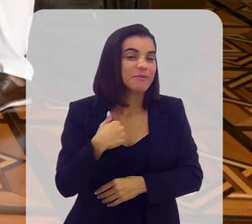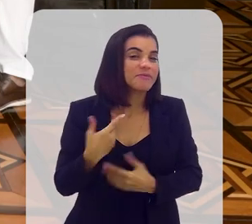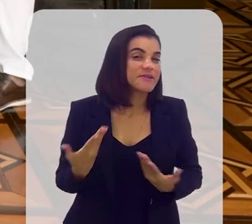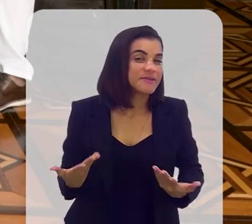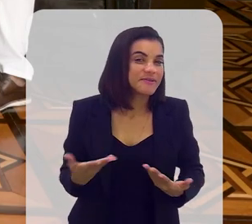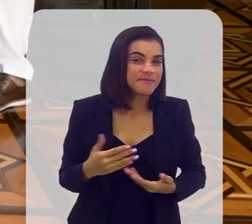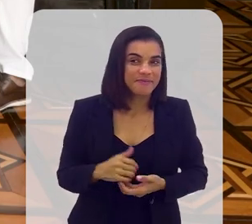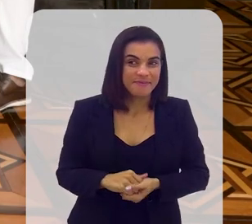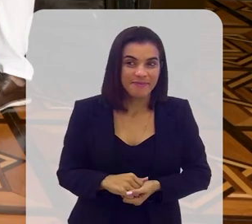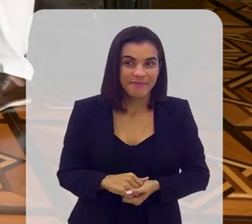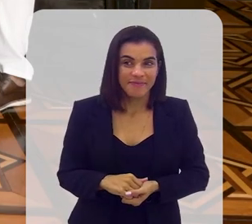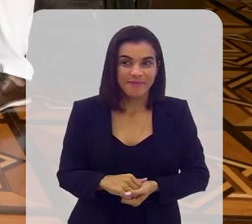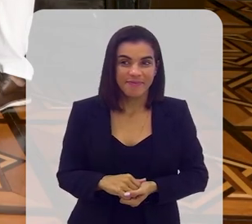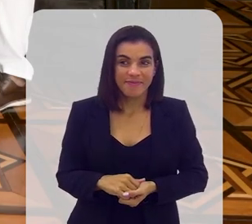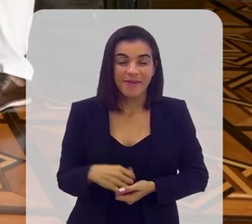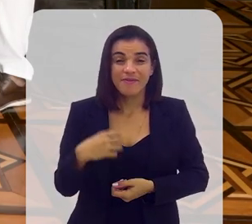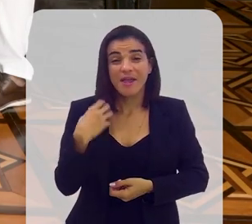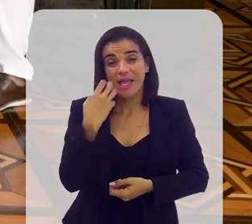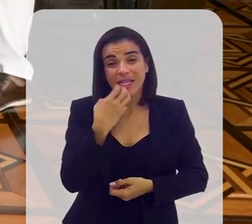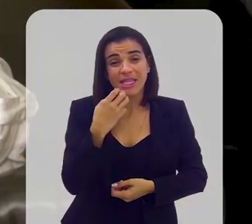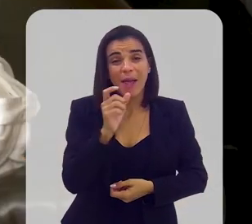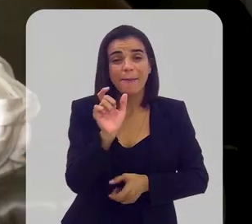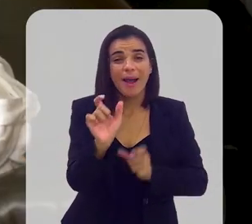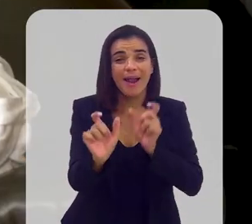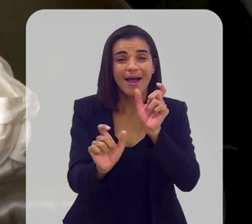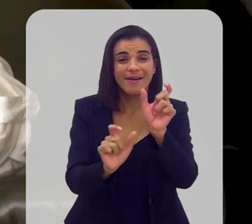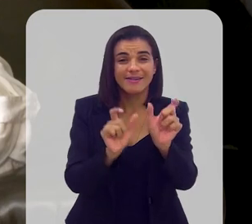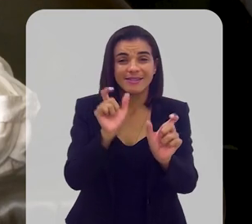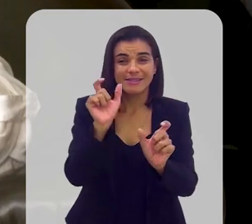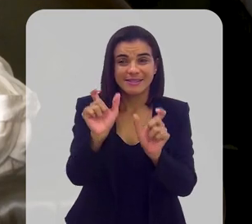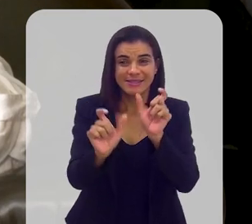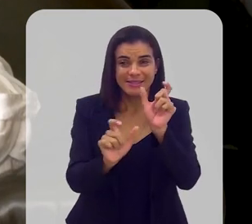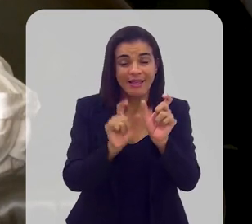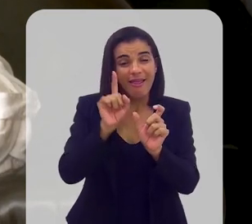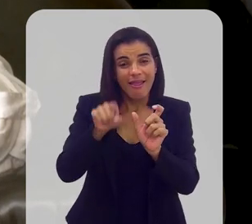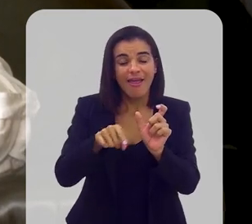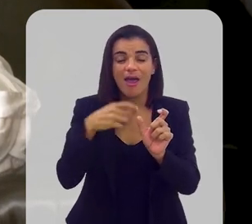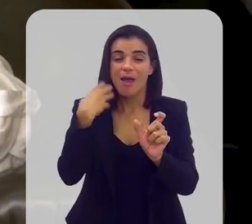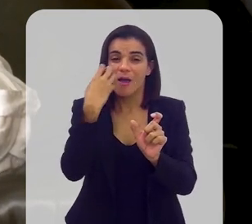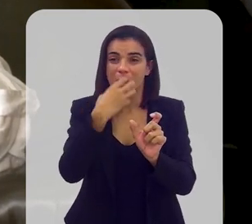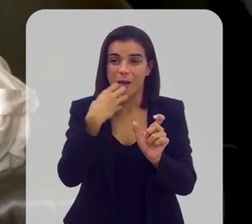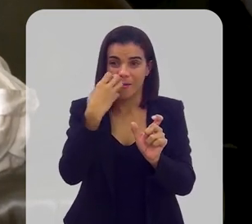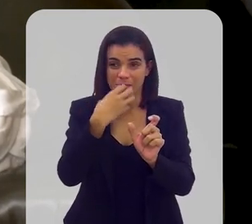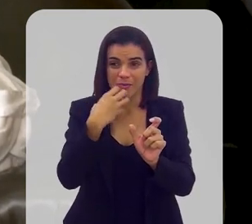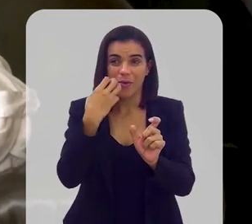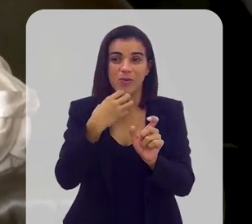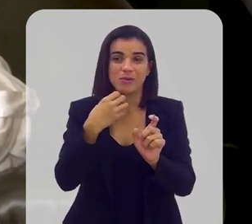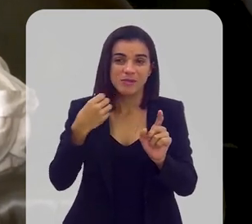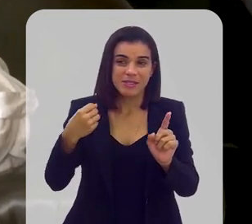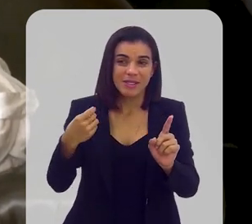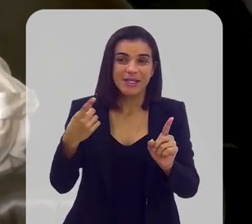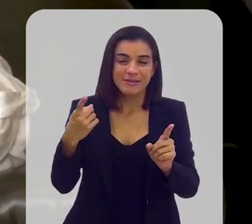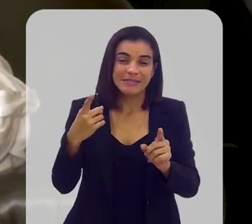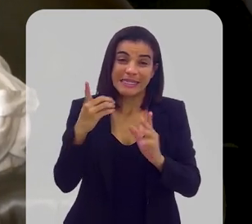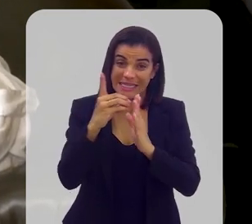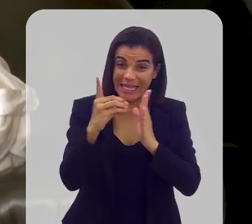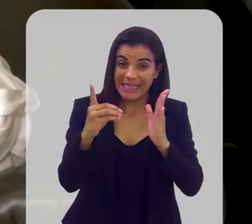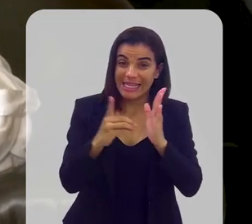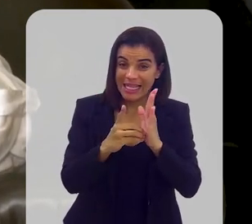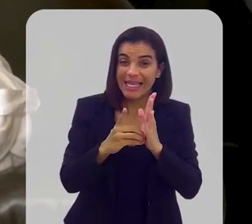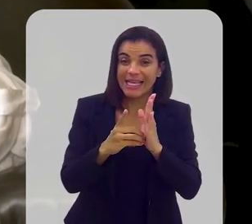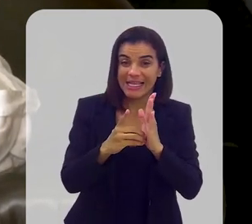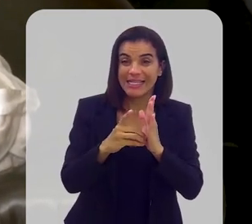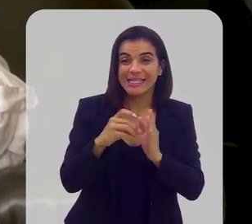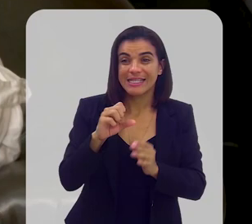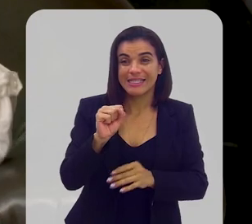mim aí? A gente vai cantar Palavras, que foi a música que consagrou, né? Na época, na década, como você